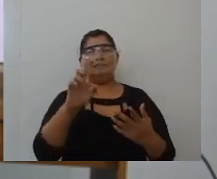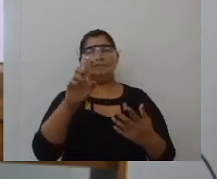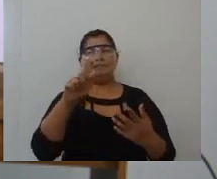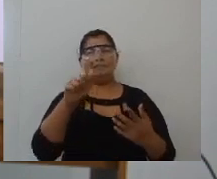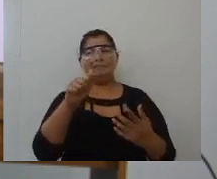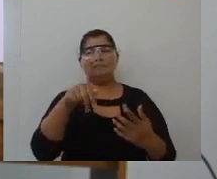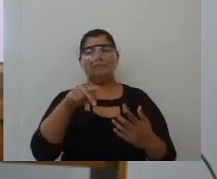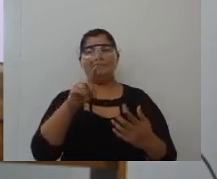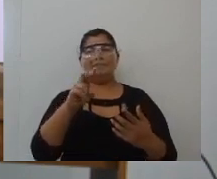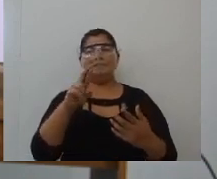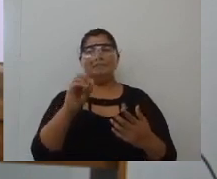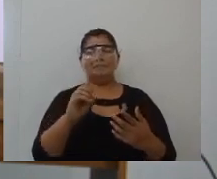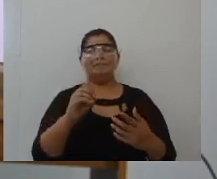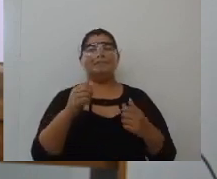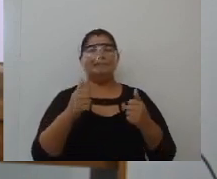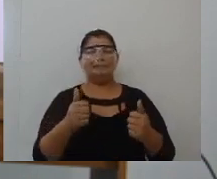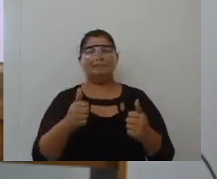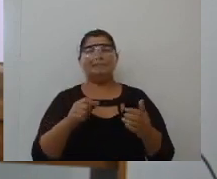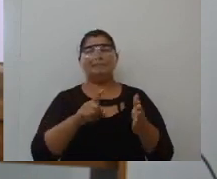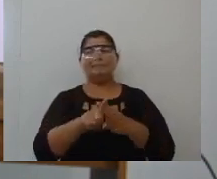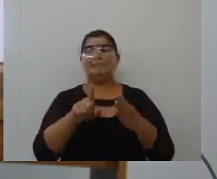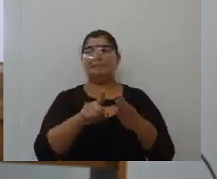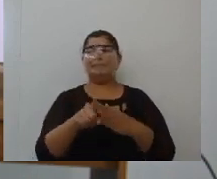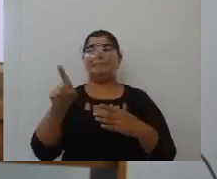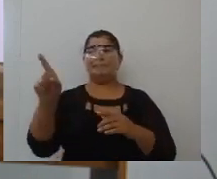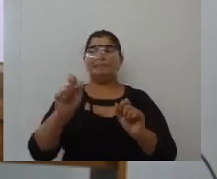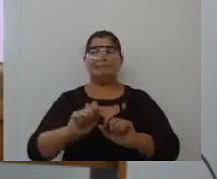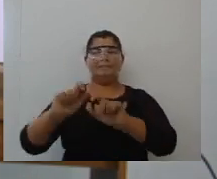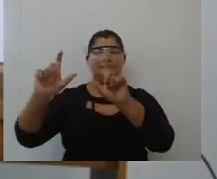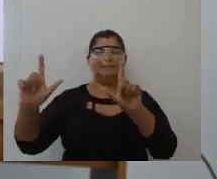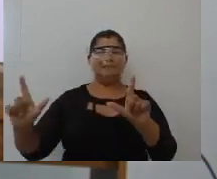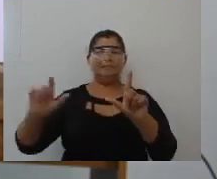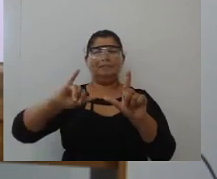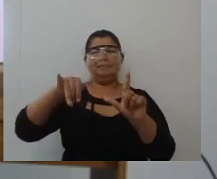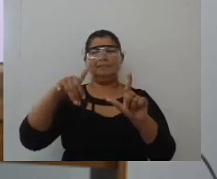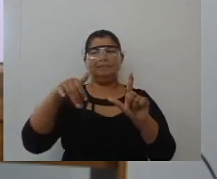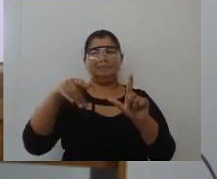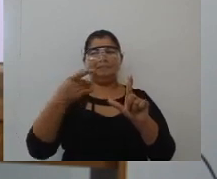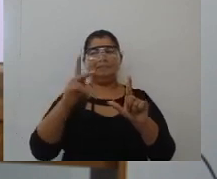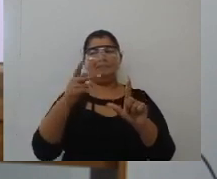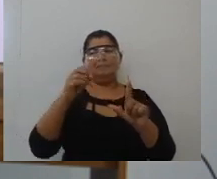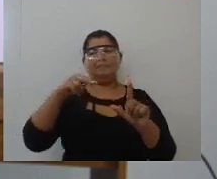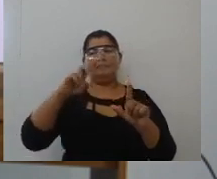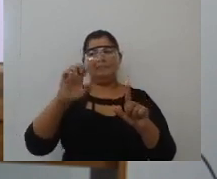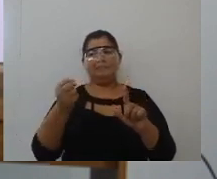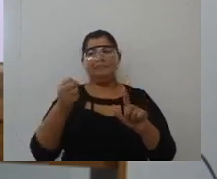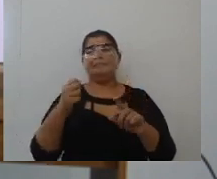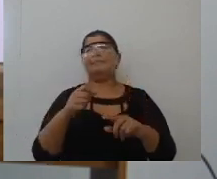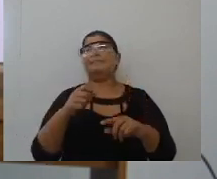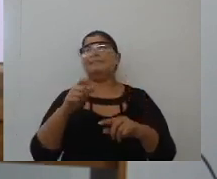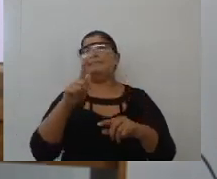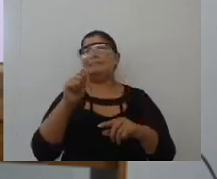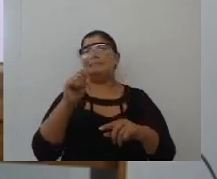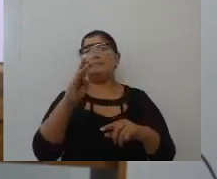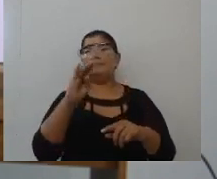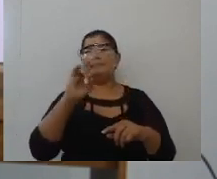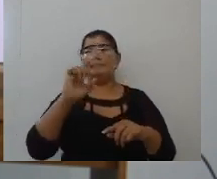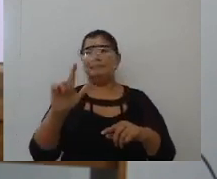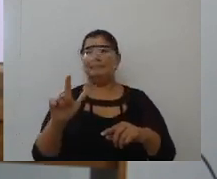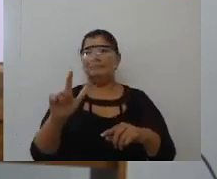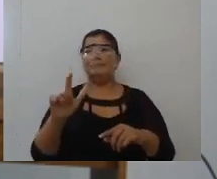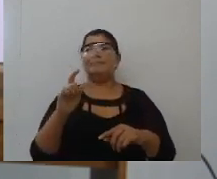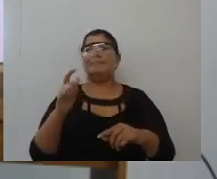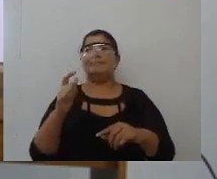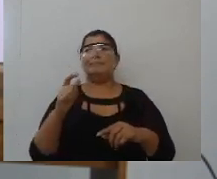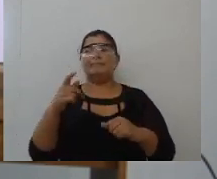Leandro. Vamos embora, tem pergunta na tela. Jones Gabriel da EREM, deve ser Rosa Santana de Carvalho,